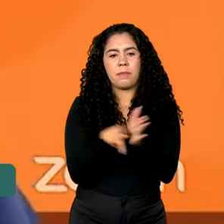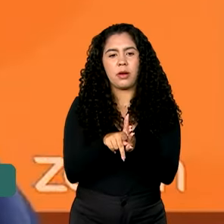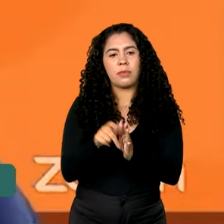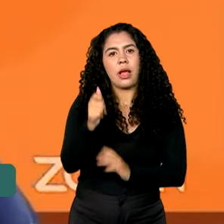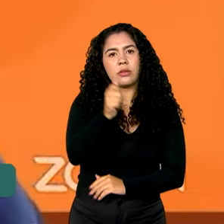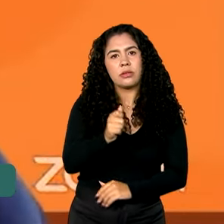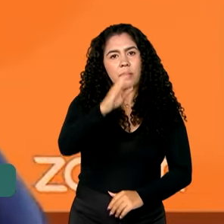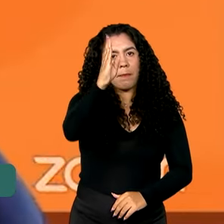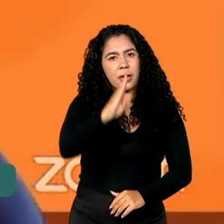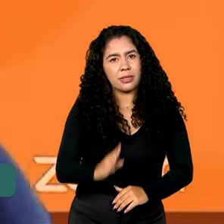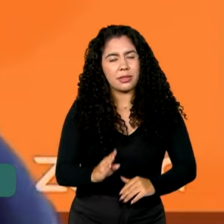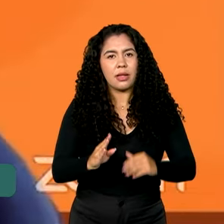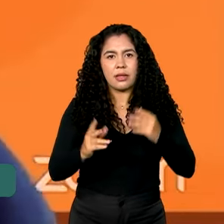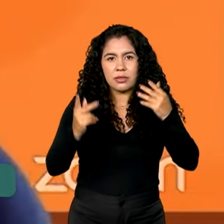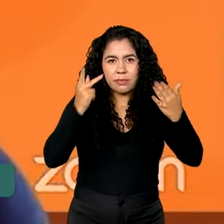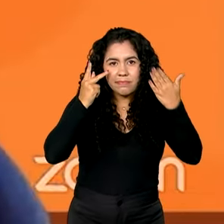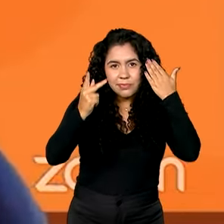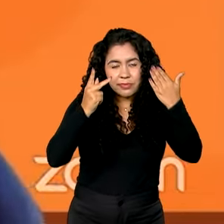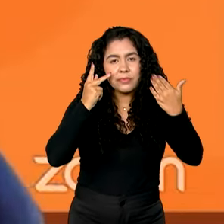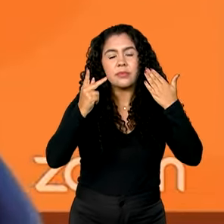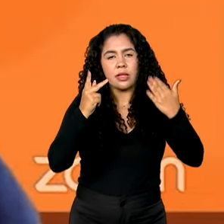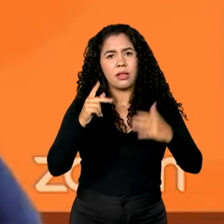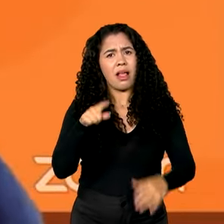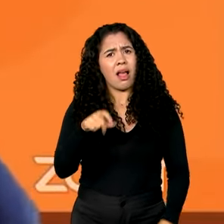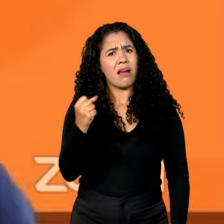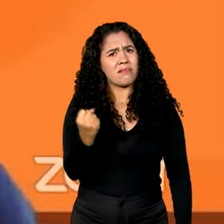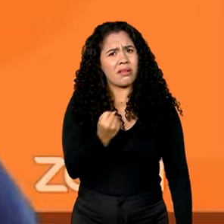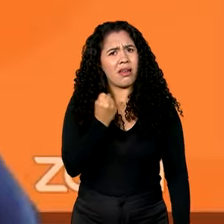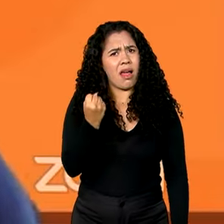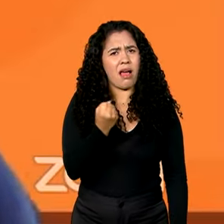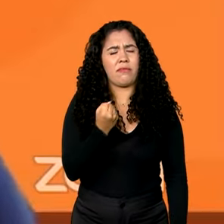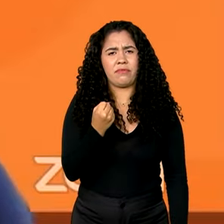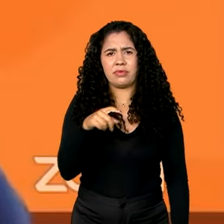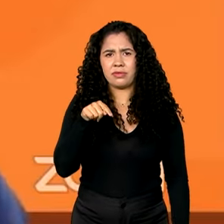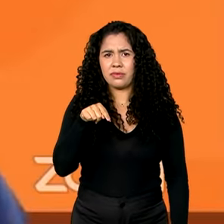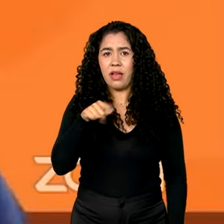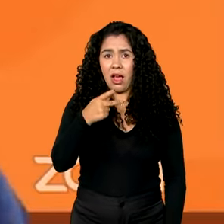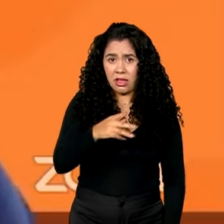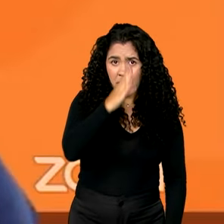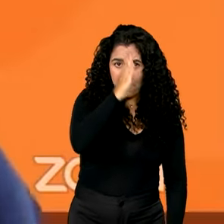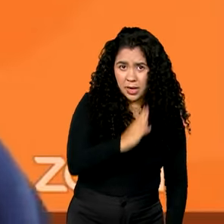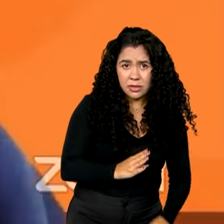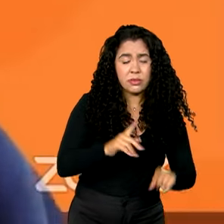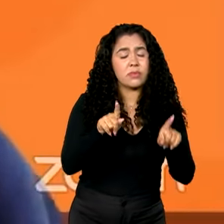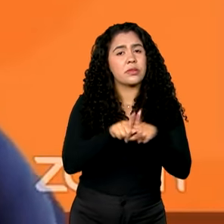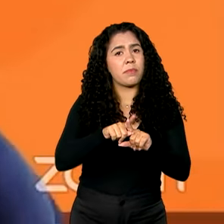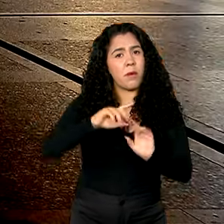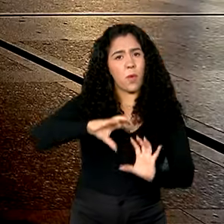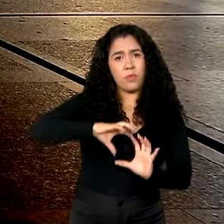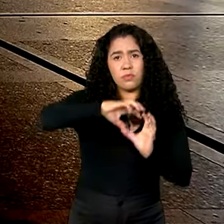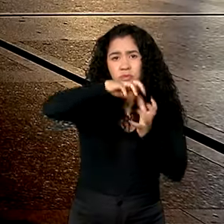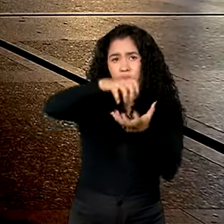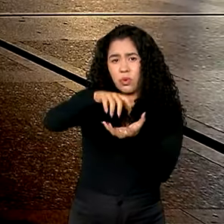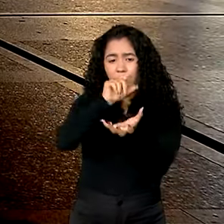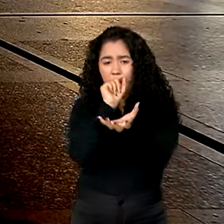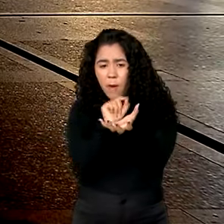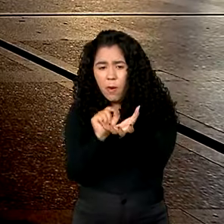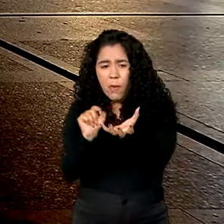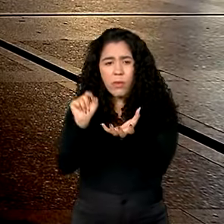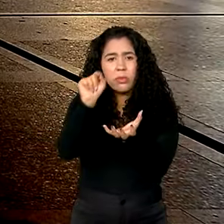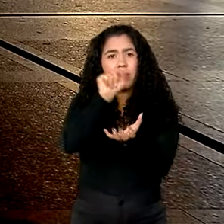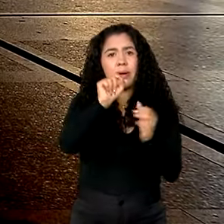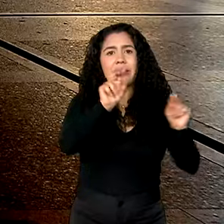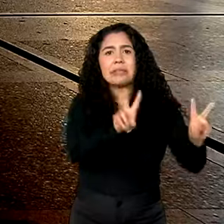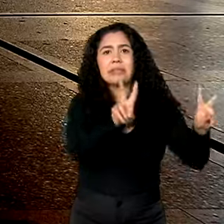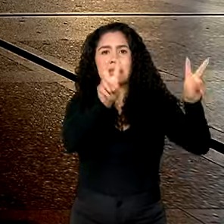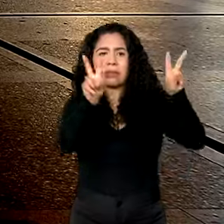gente enfrenta um problema muito grave de saúde pública, e não só aqui no Brasil, também globalmente e na região. Esse tema ainda